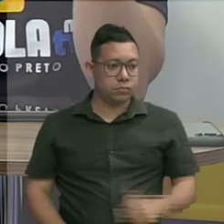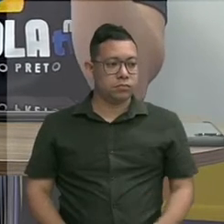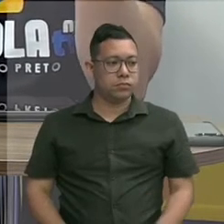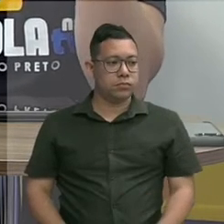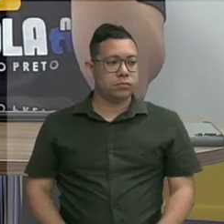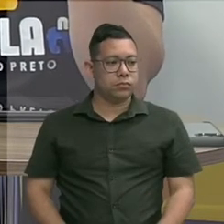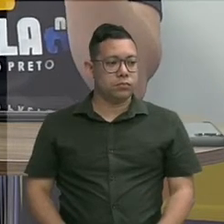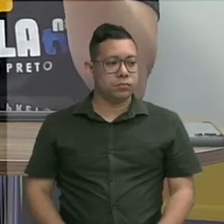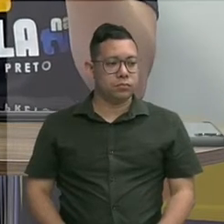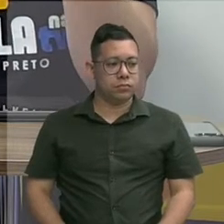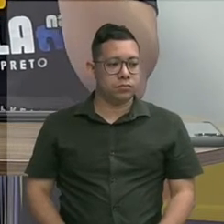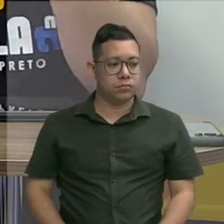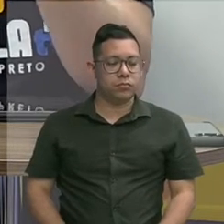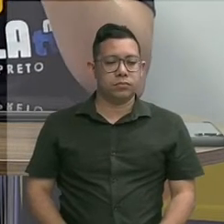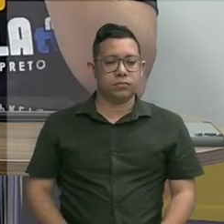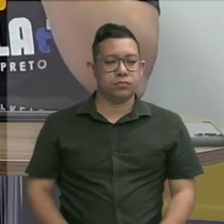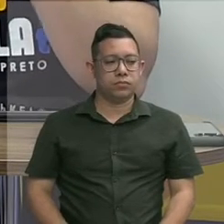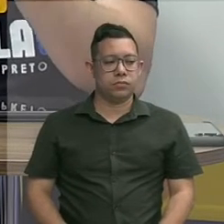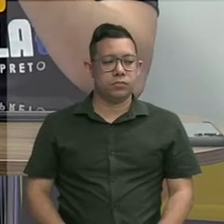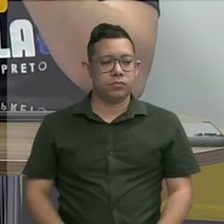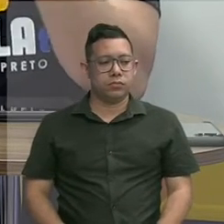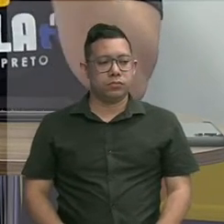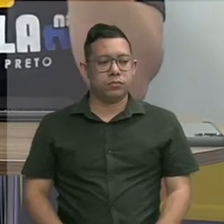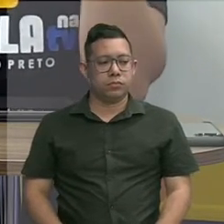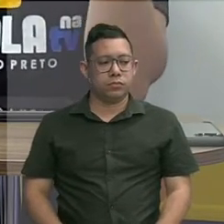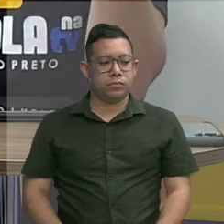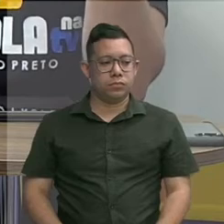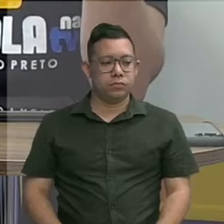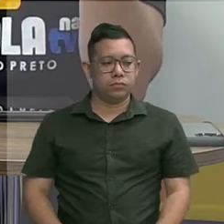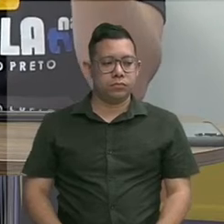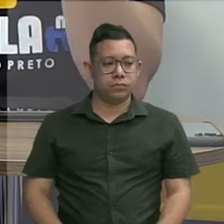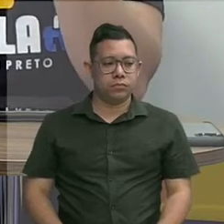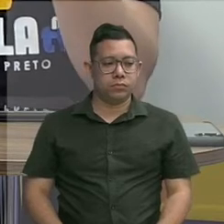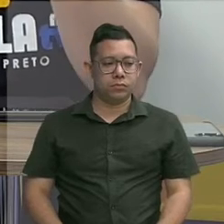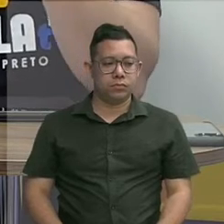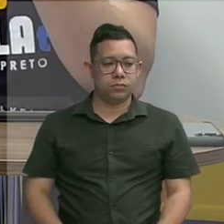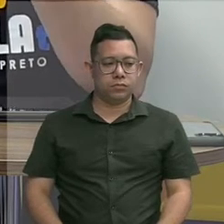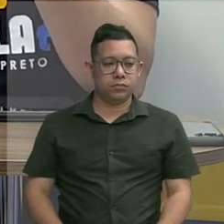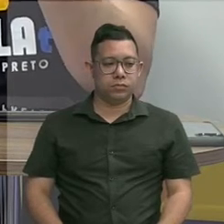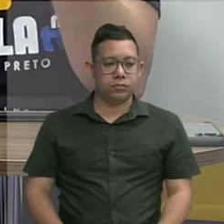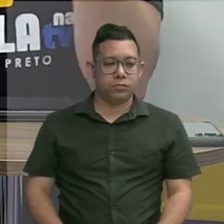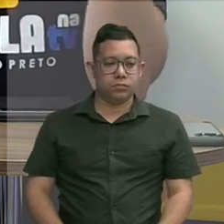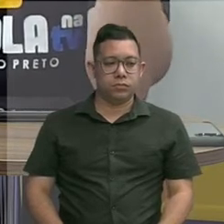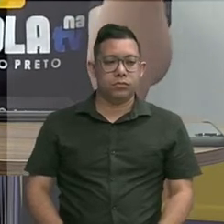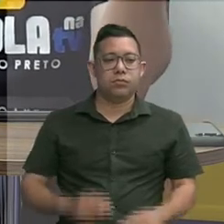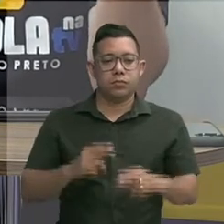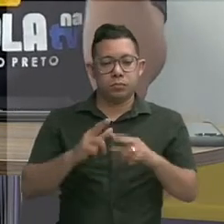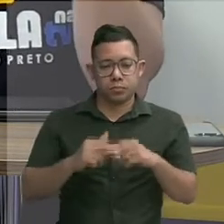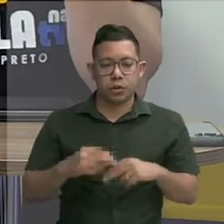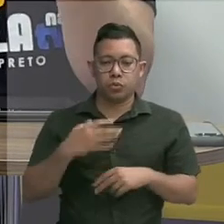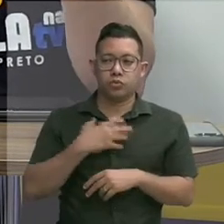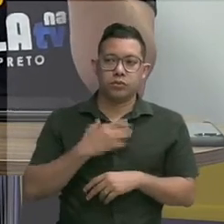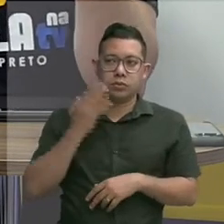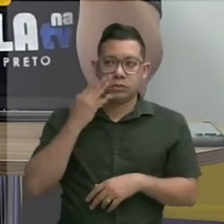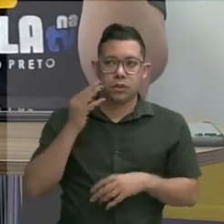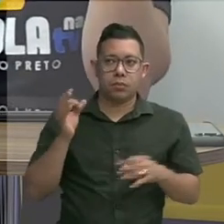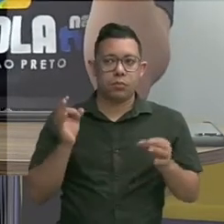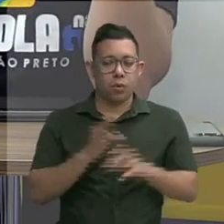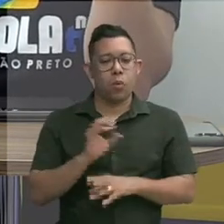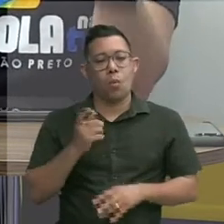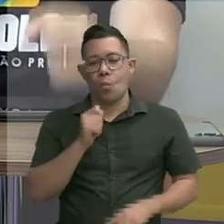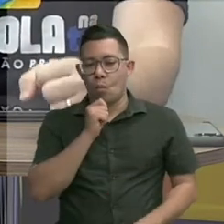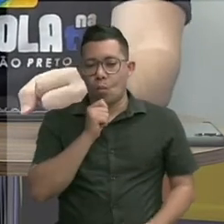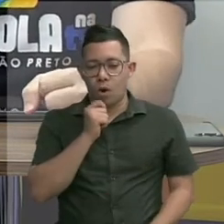x ao quadrado + BX + C = 0 então a gente vai perceber ao escrever assim se ela é completa ou